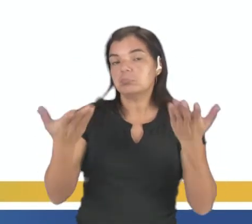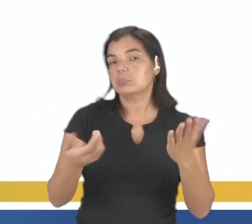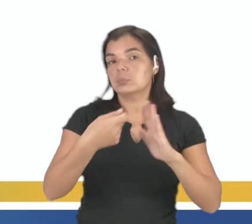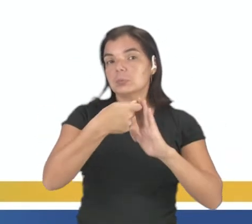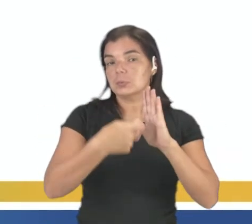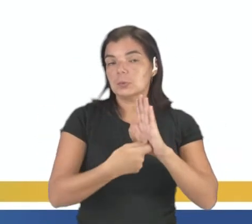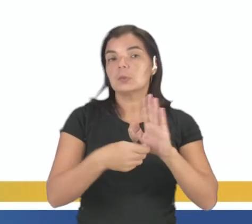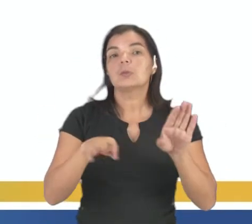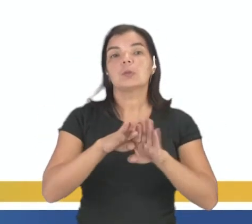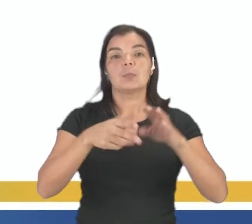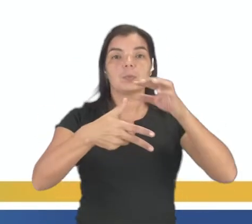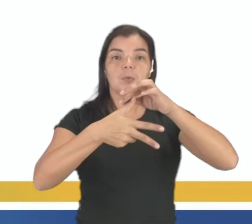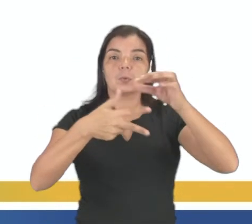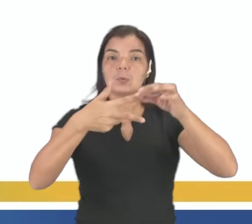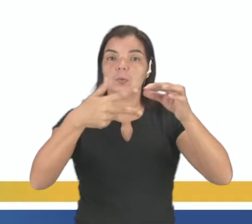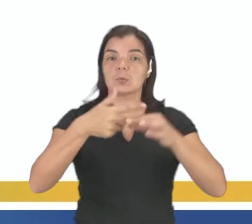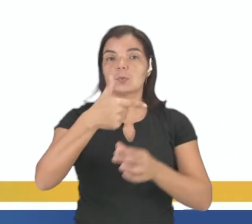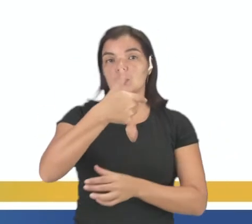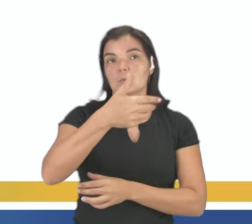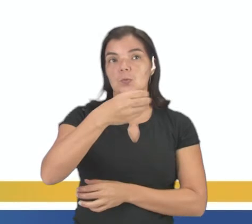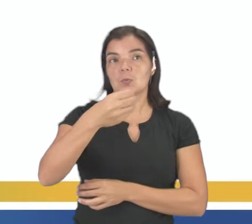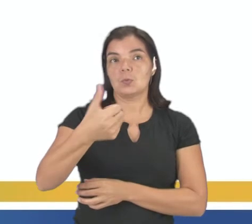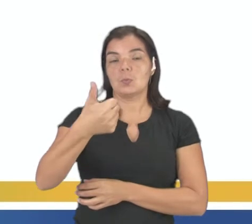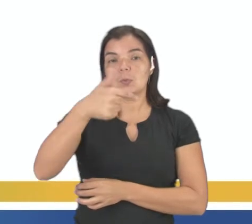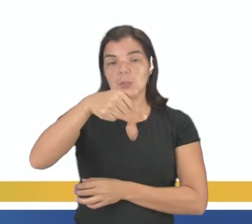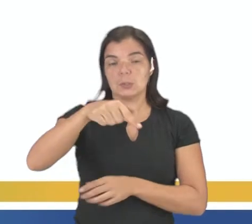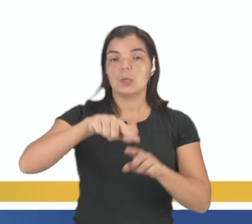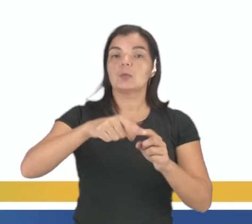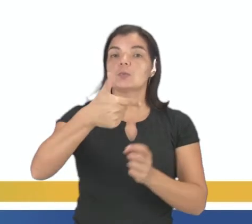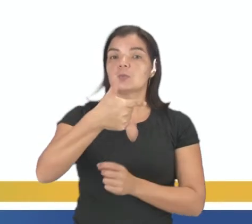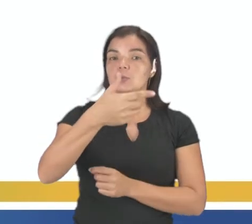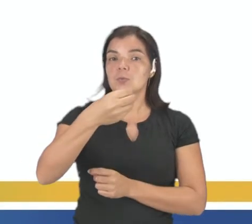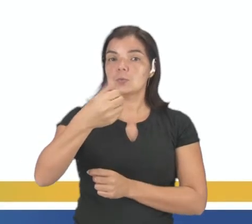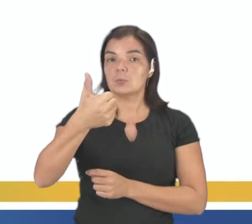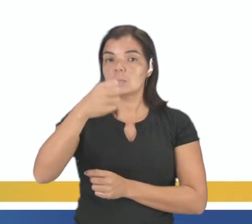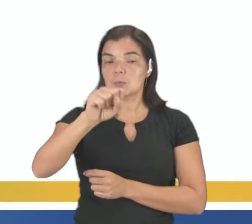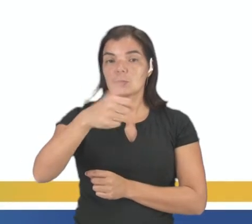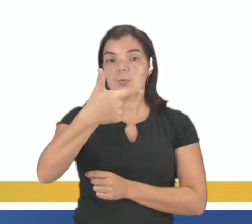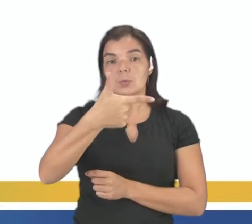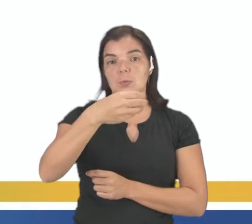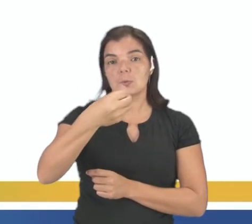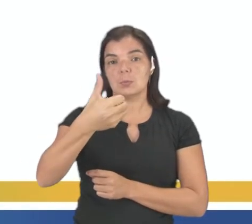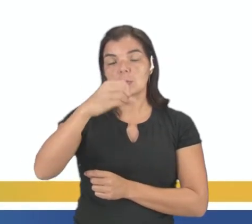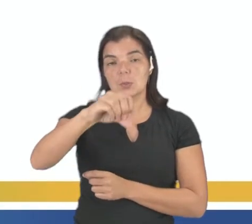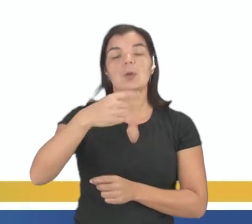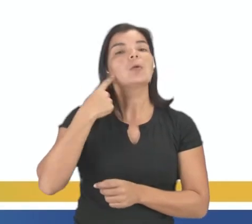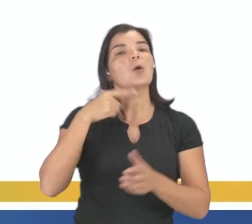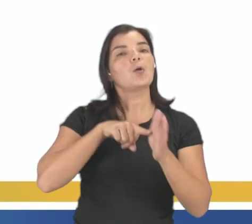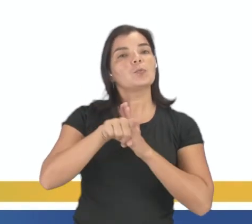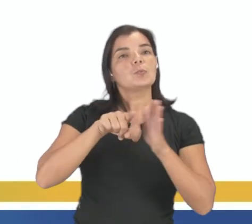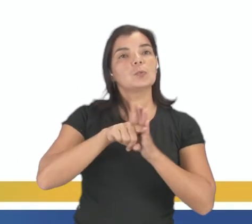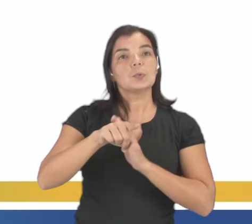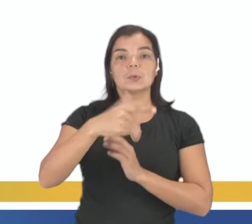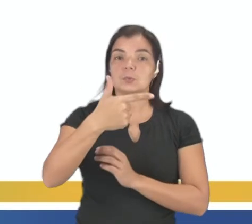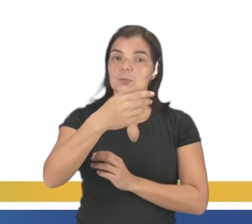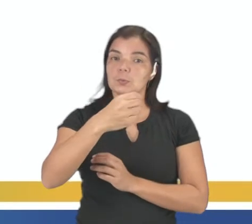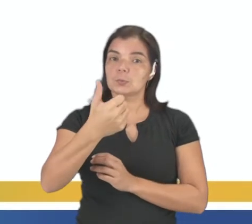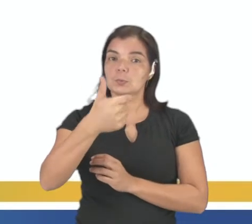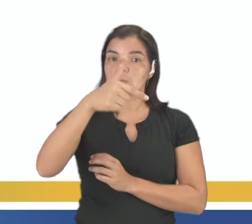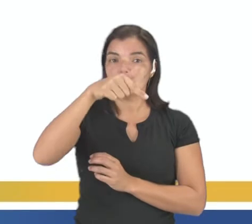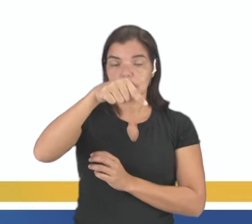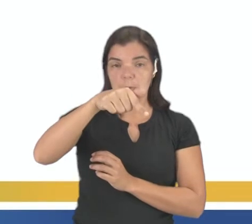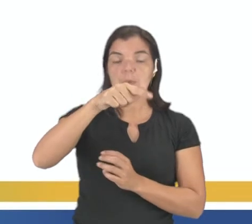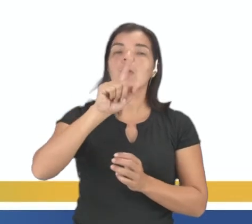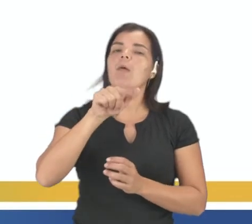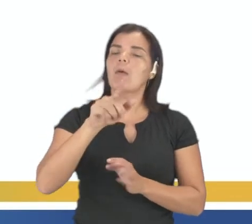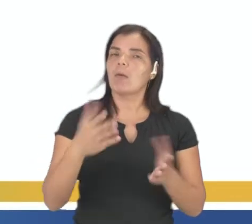redação, caiu no Enem de 2017, 2018 e 2019, você vai ver nas próximas 3 aulas. Então, essa questão de 2017